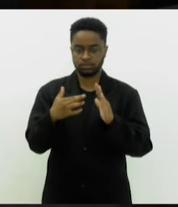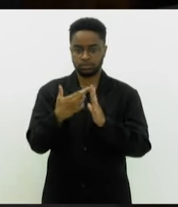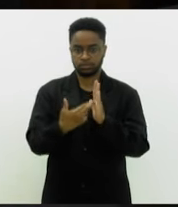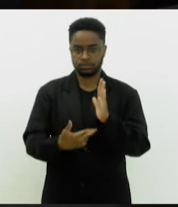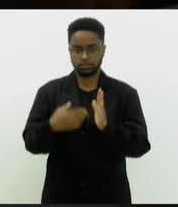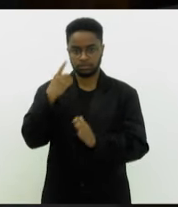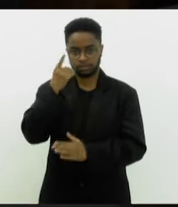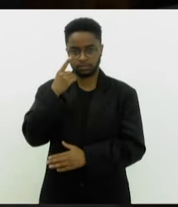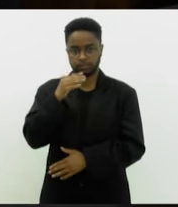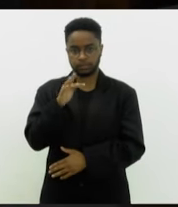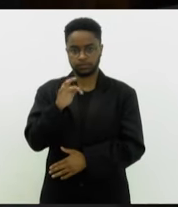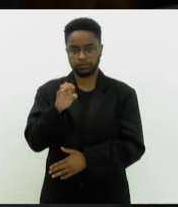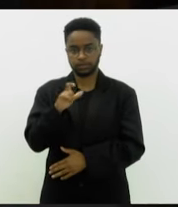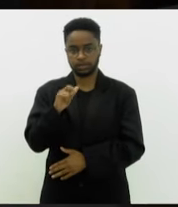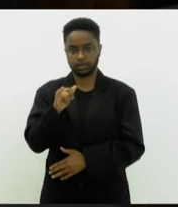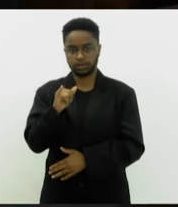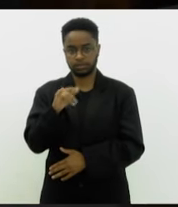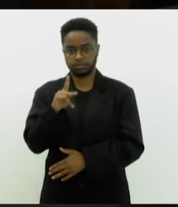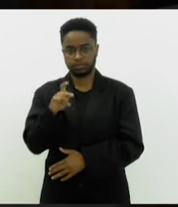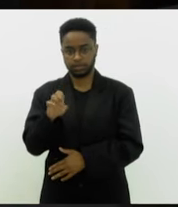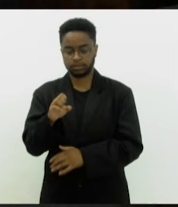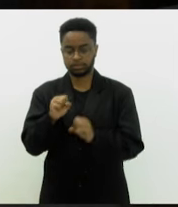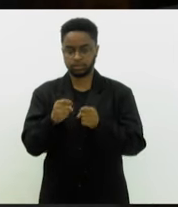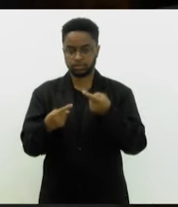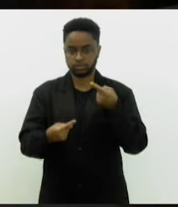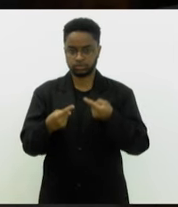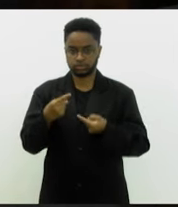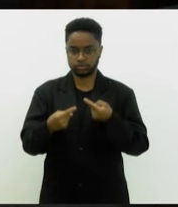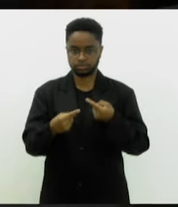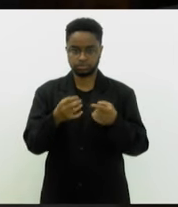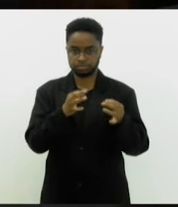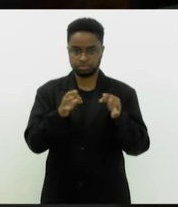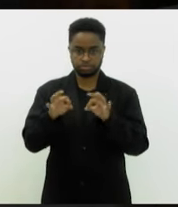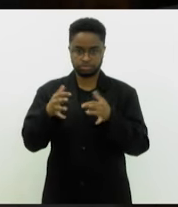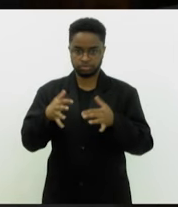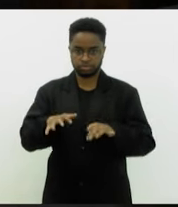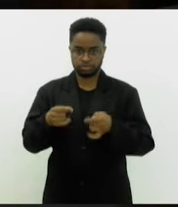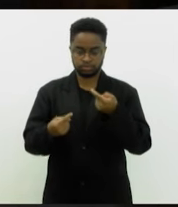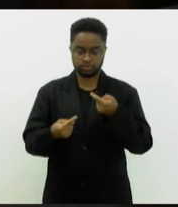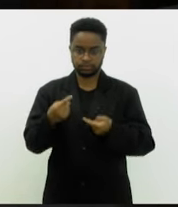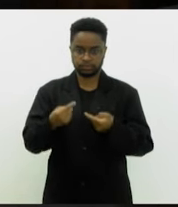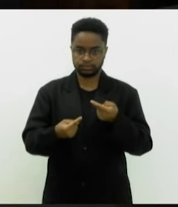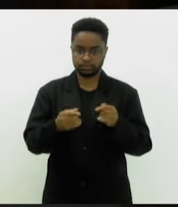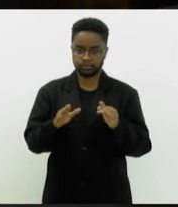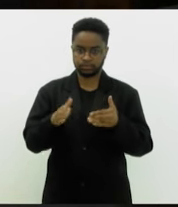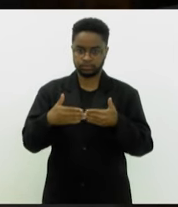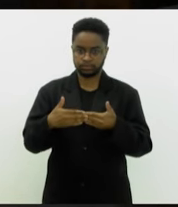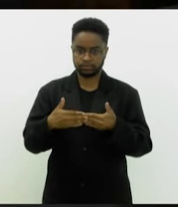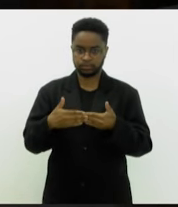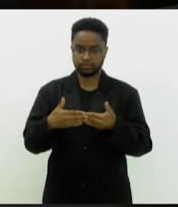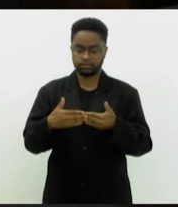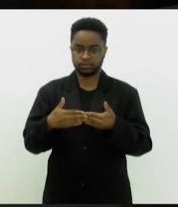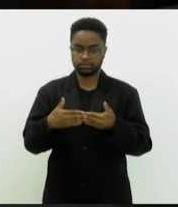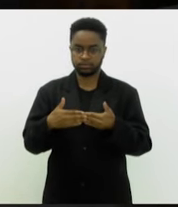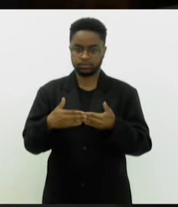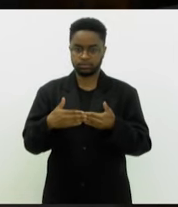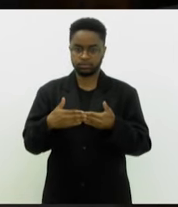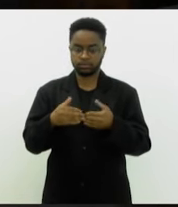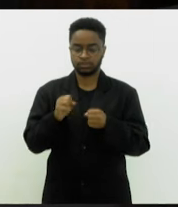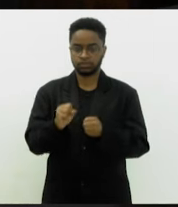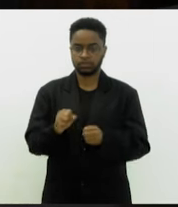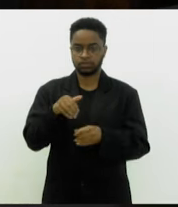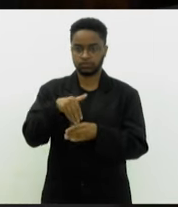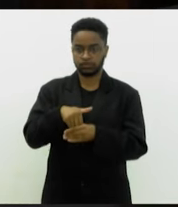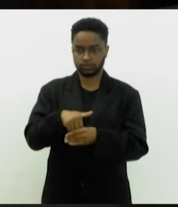deputado Felipe Soares. Em discussão, não havendo com queira discutir, encerrada a discussão. Em